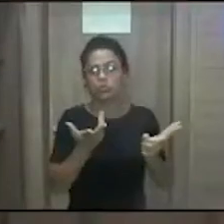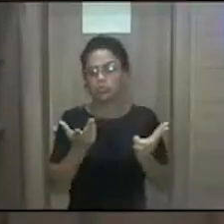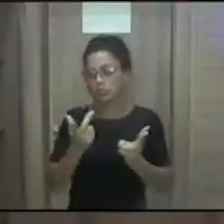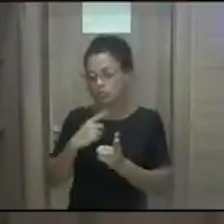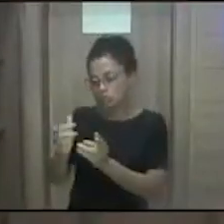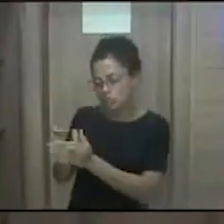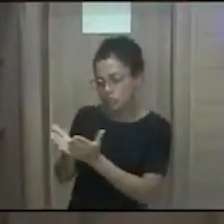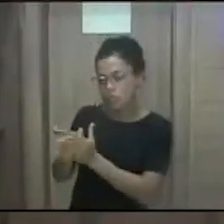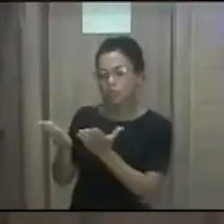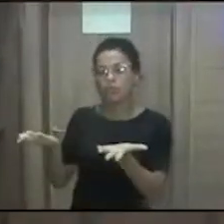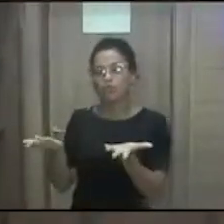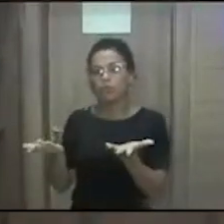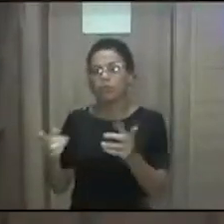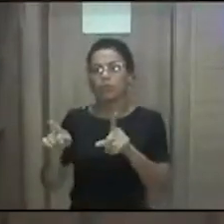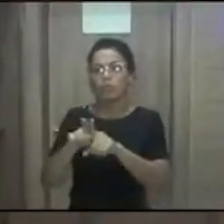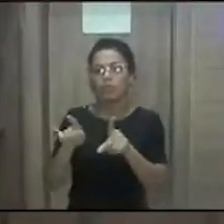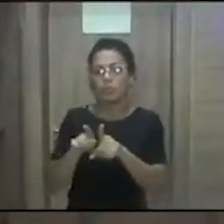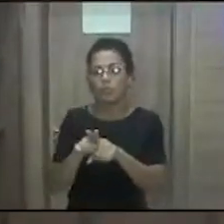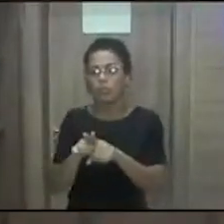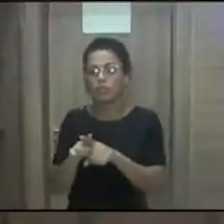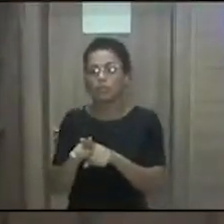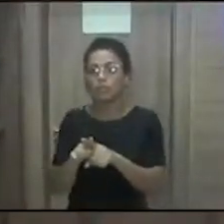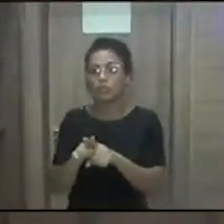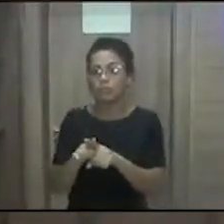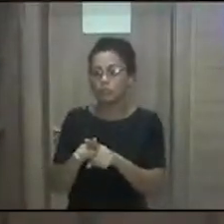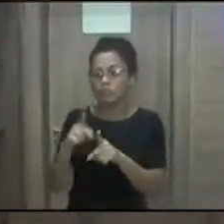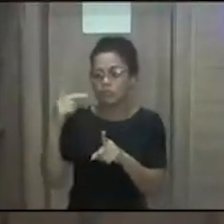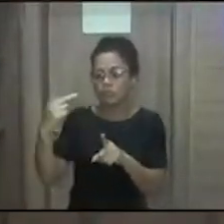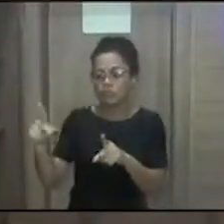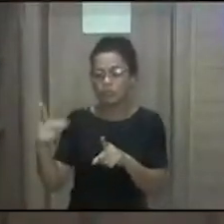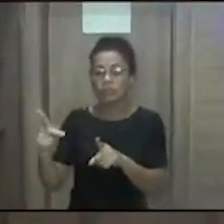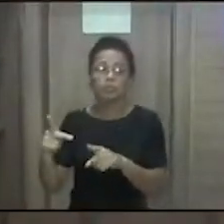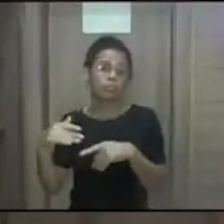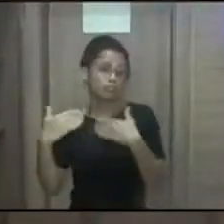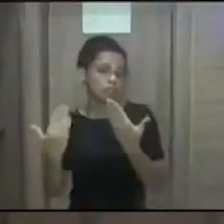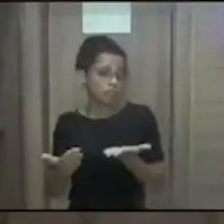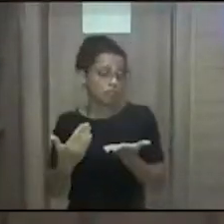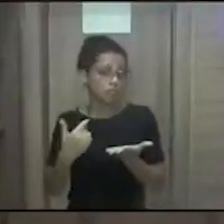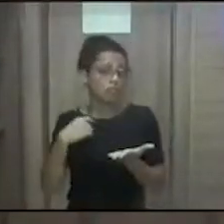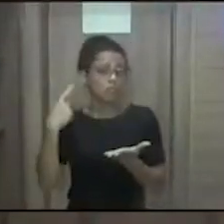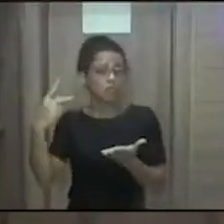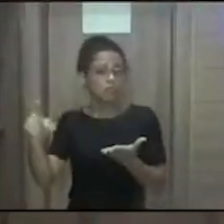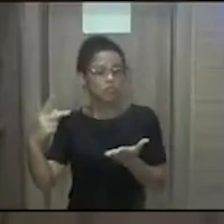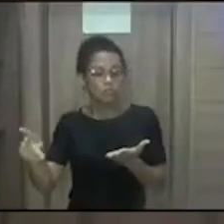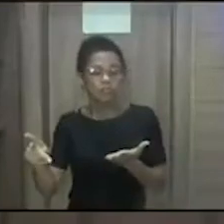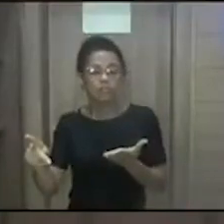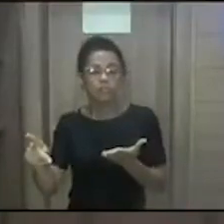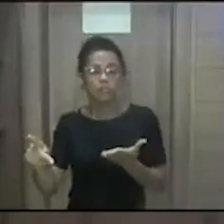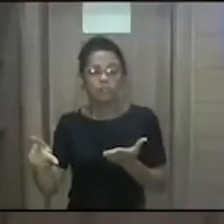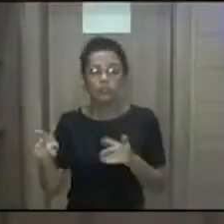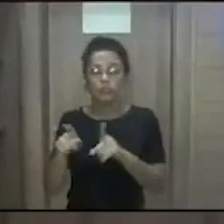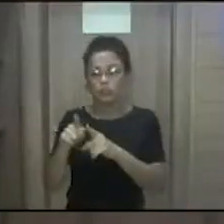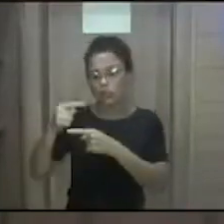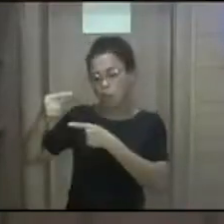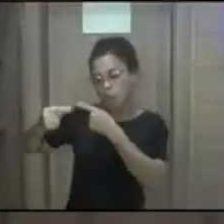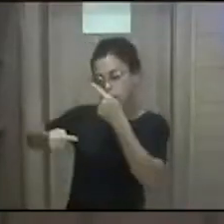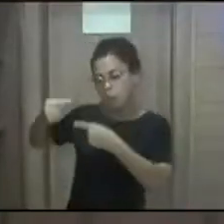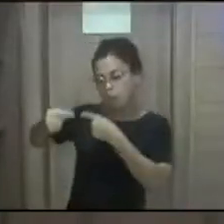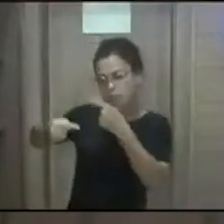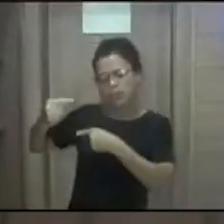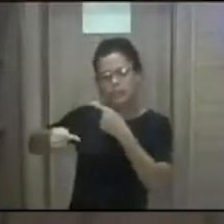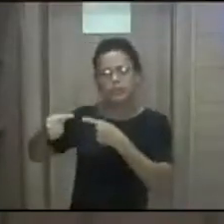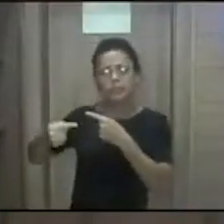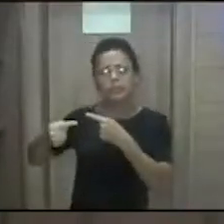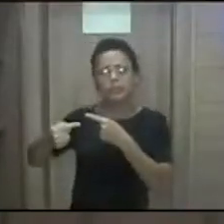ou odontologia para pobres. E então, nesse elemento, a política ainda